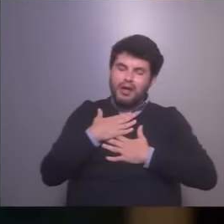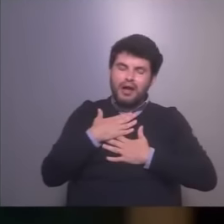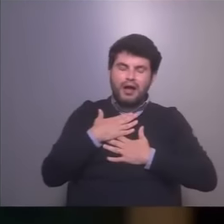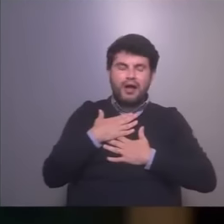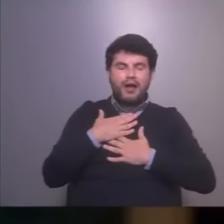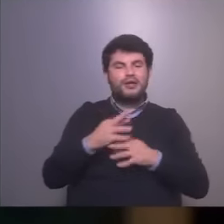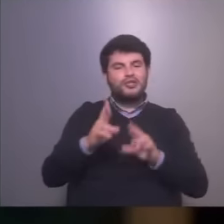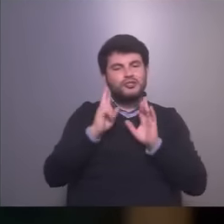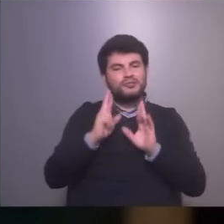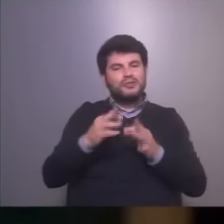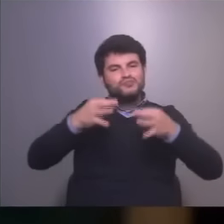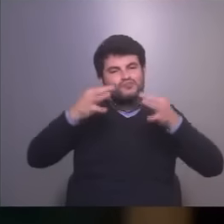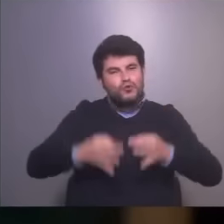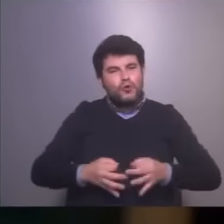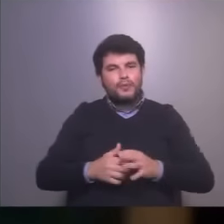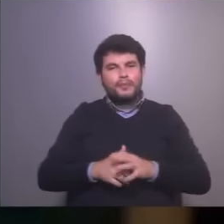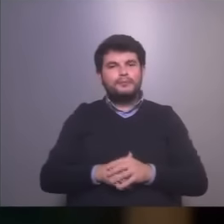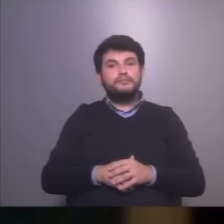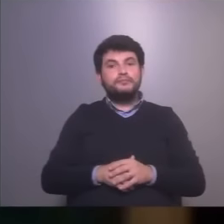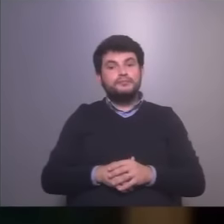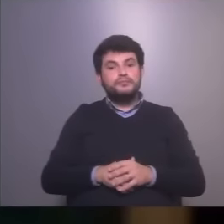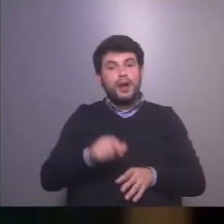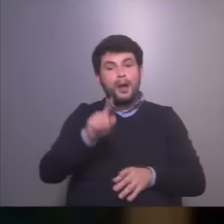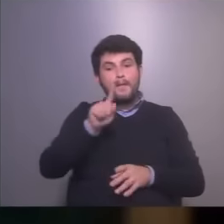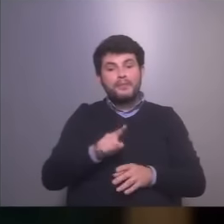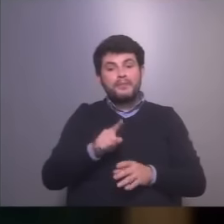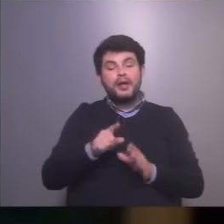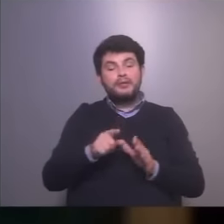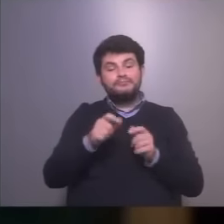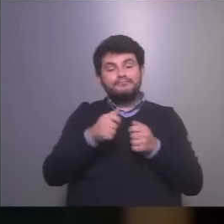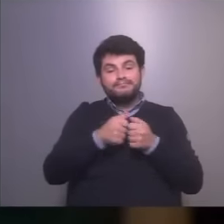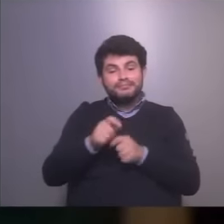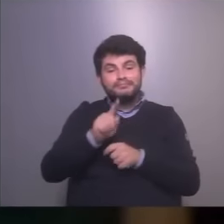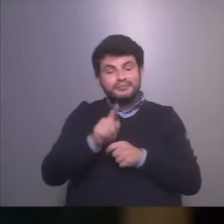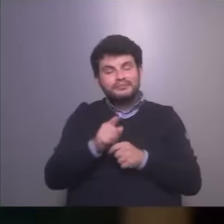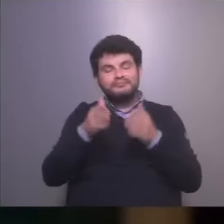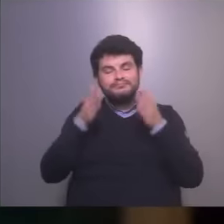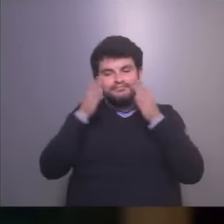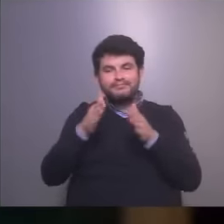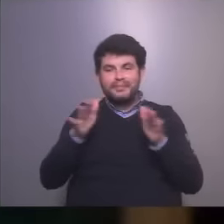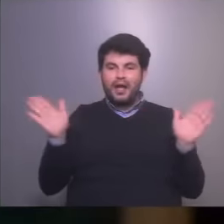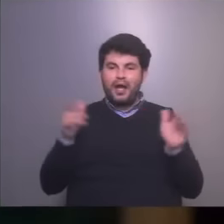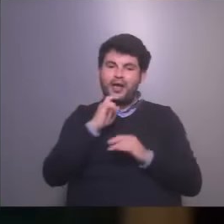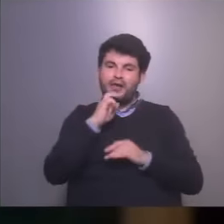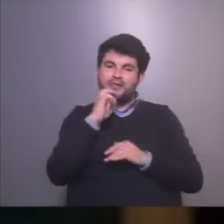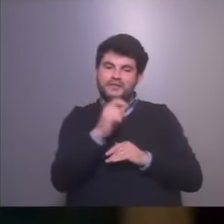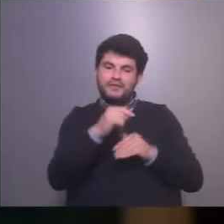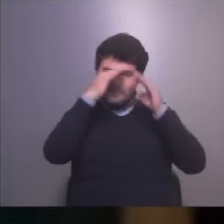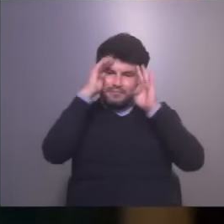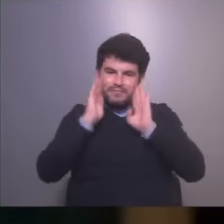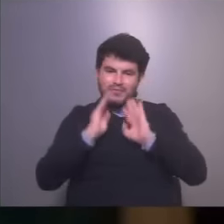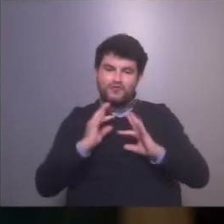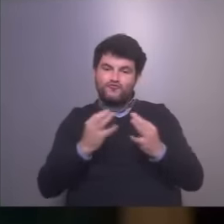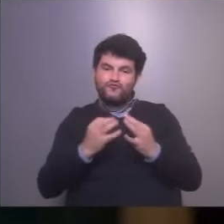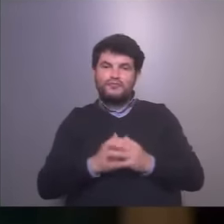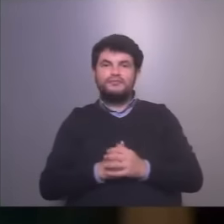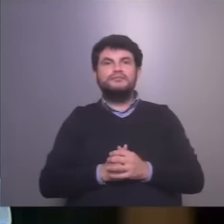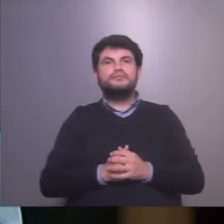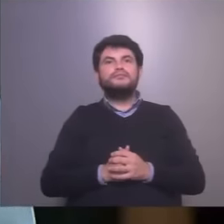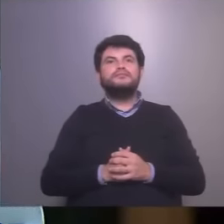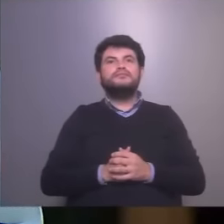noite, deixemo-nos inundar pela luz de Cristo, para que ela seja em nós fonte de esperança. No